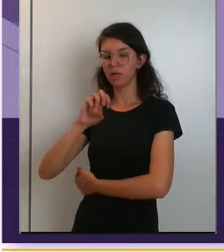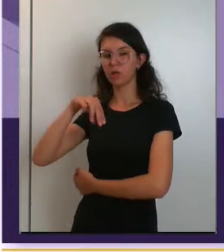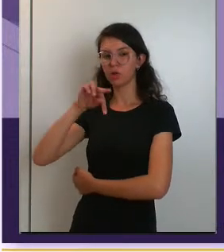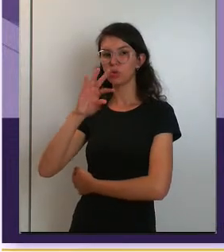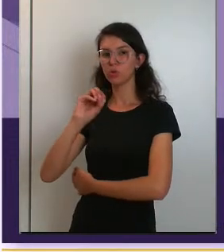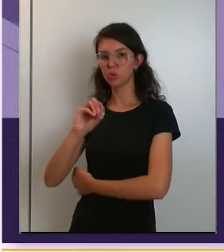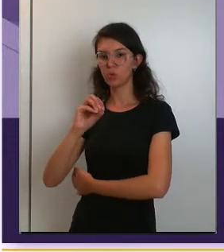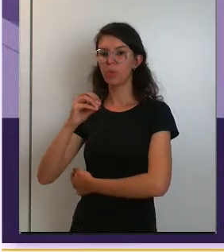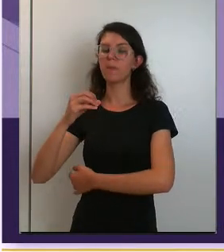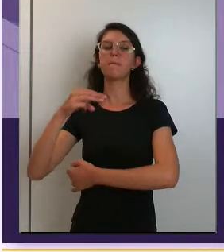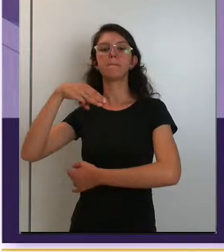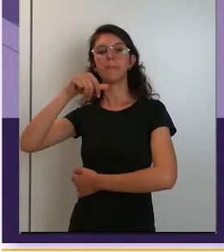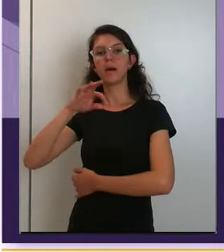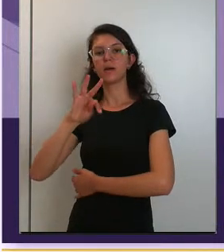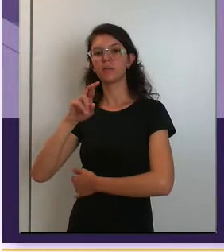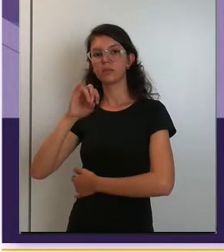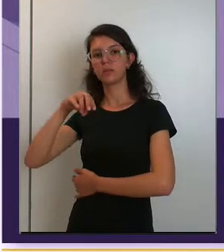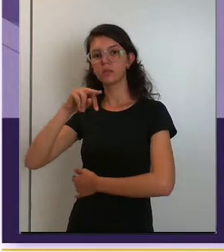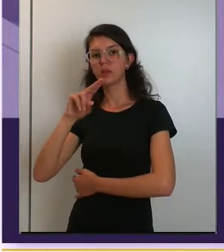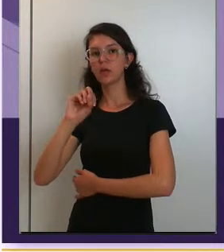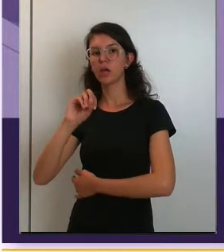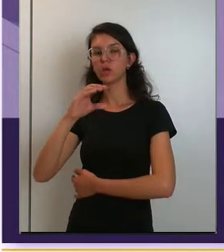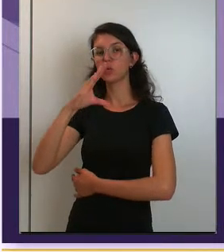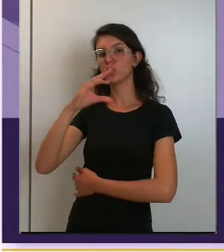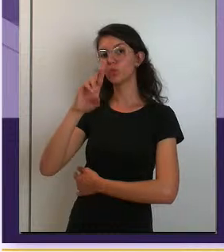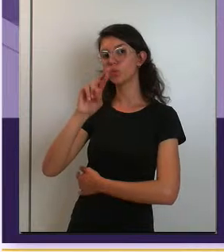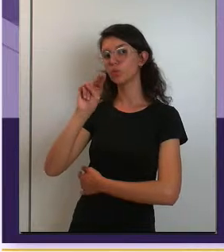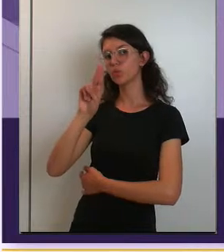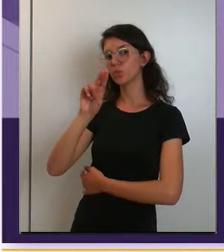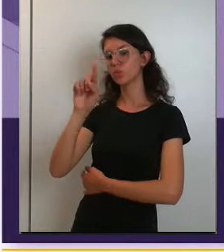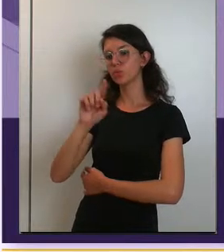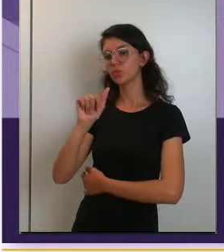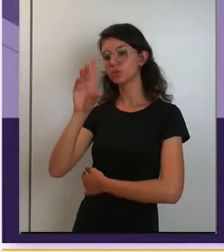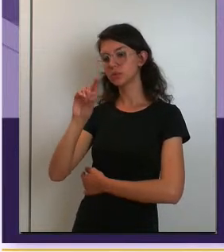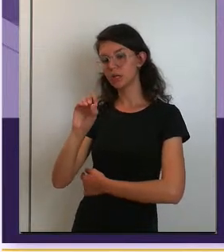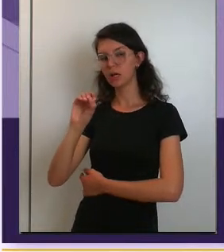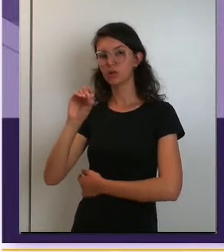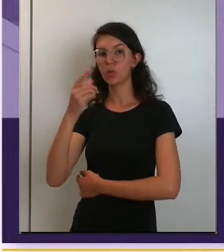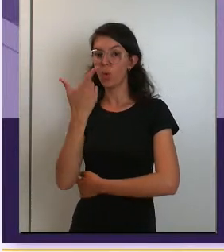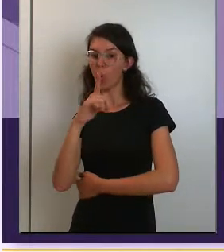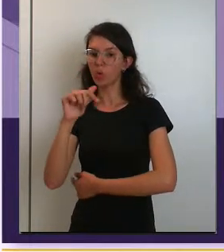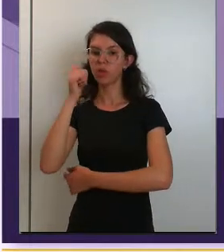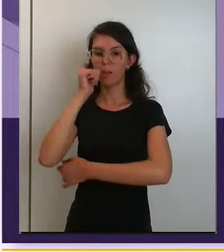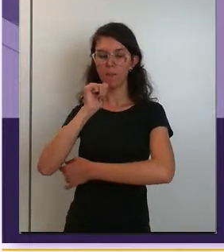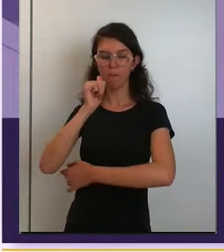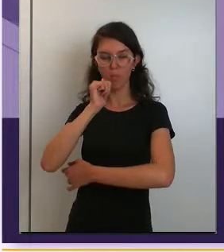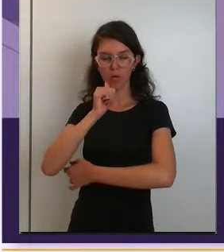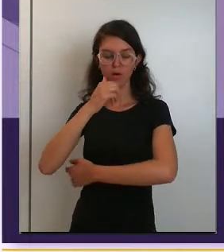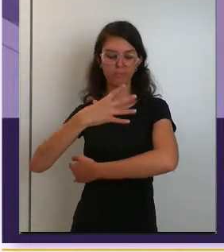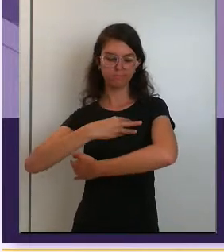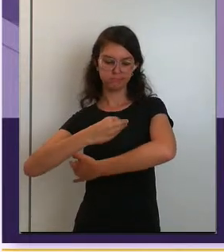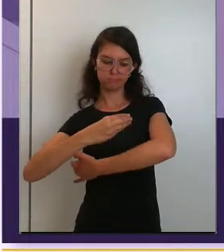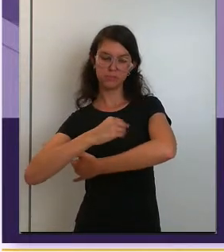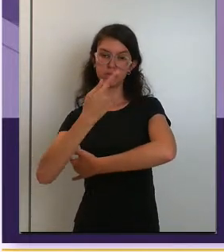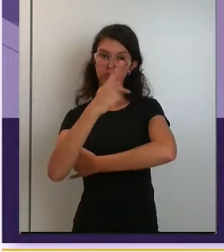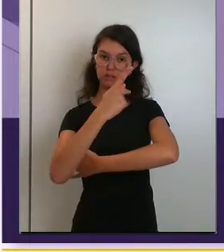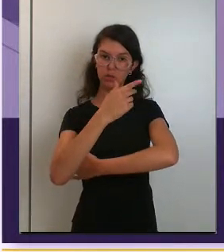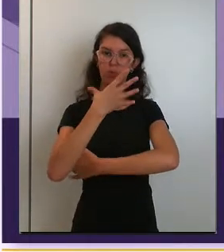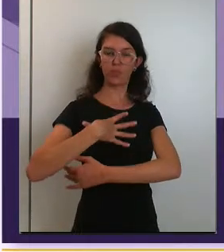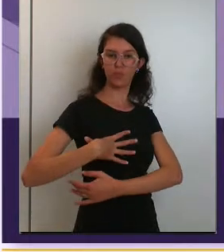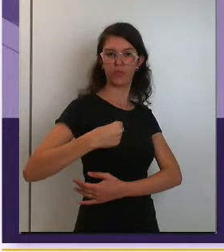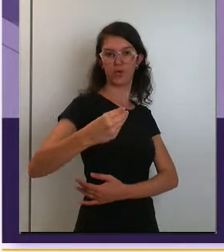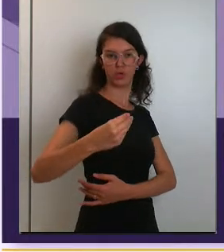criança é amamentada por outra mulher que não é a própria mãe. A gente vê uma prevalência grande